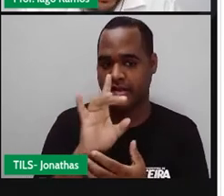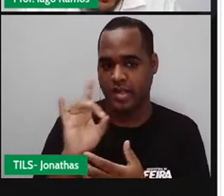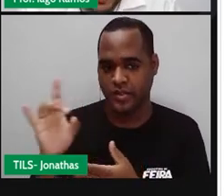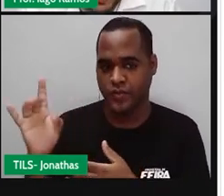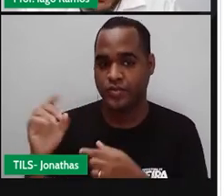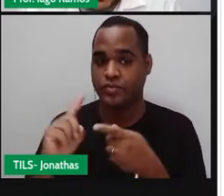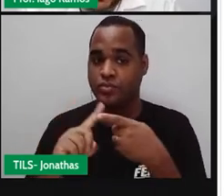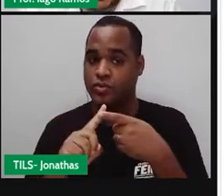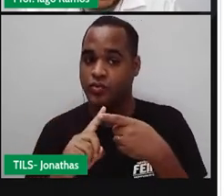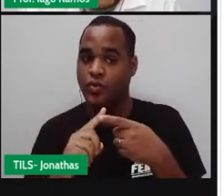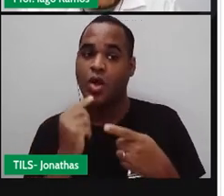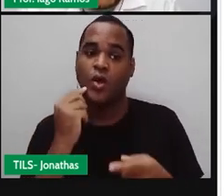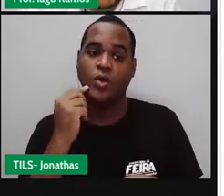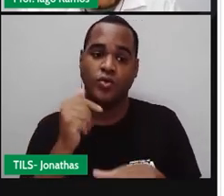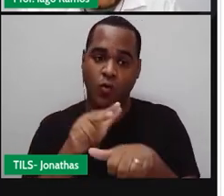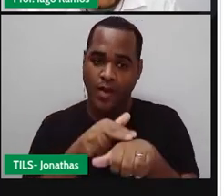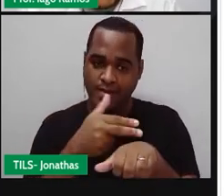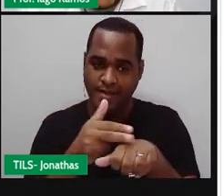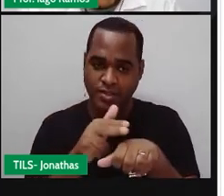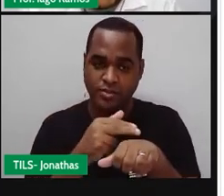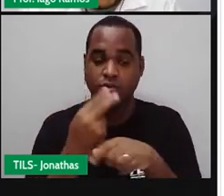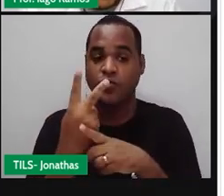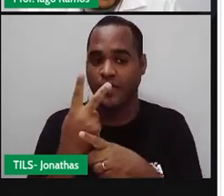em Duas Barras